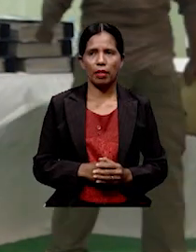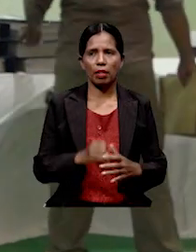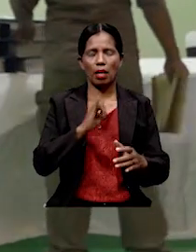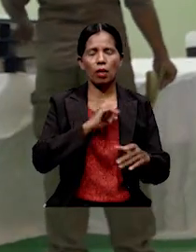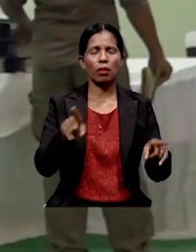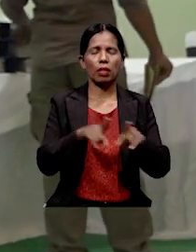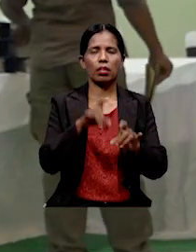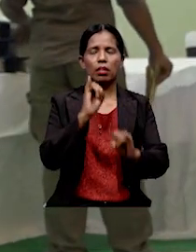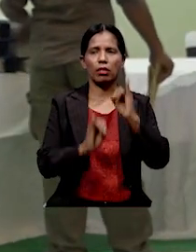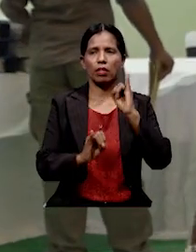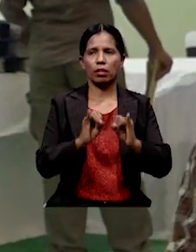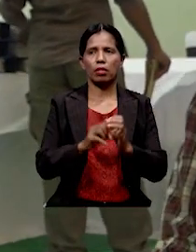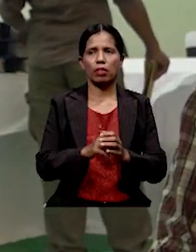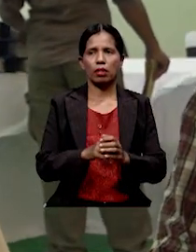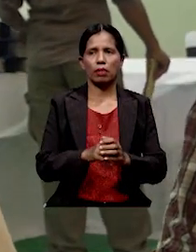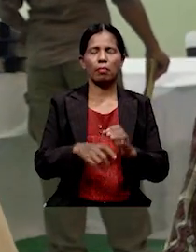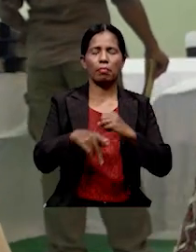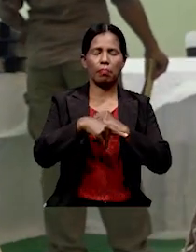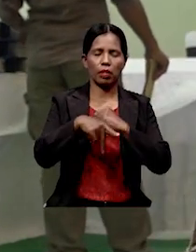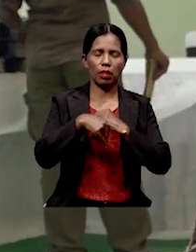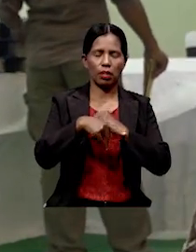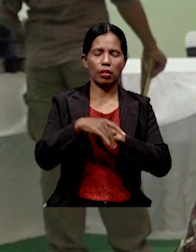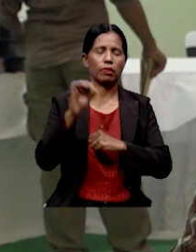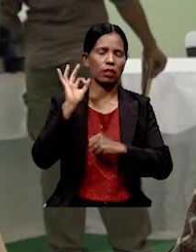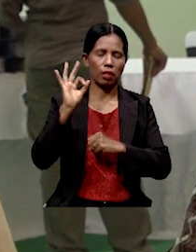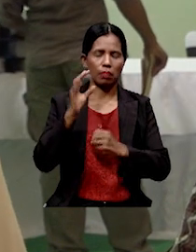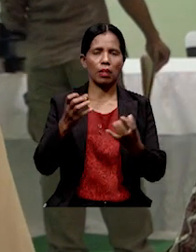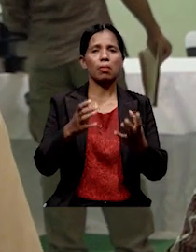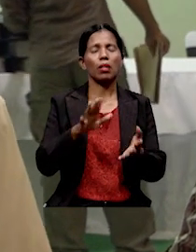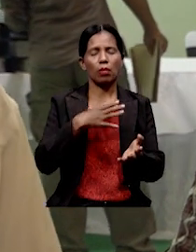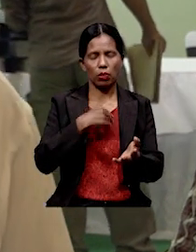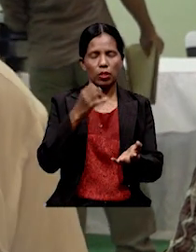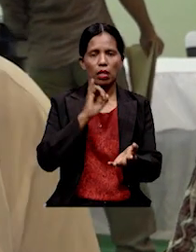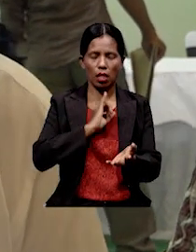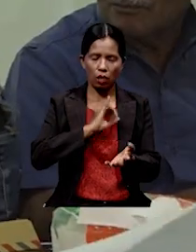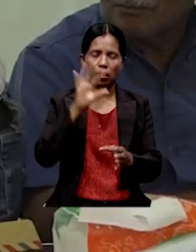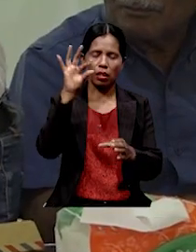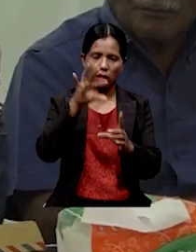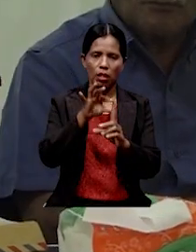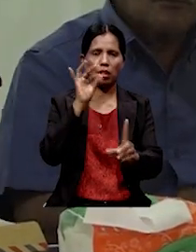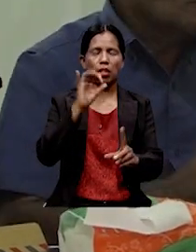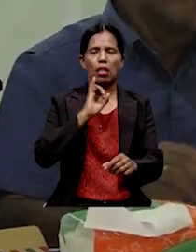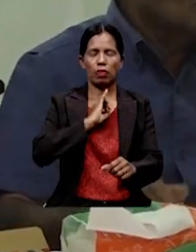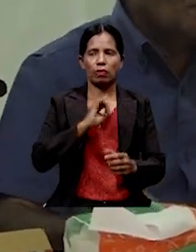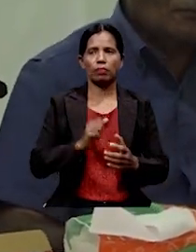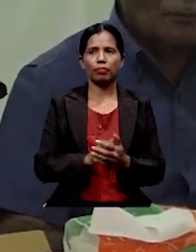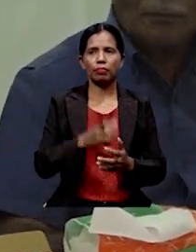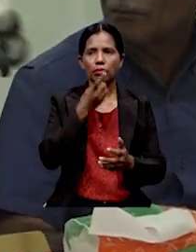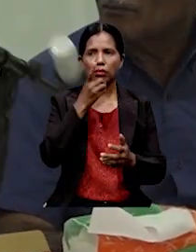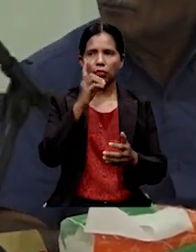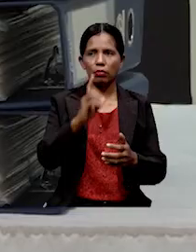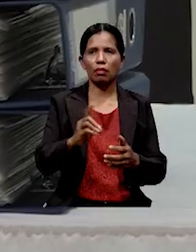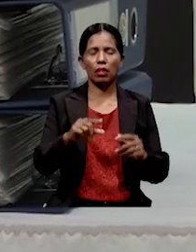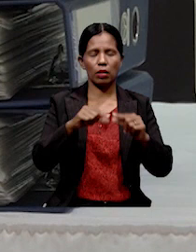mas Fretilin barak mos mak simpatiza hau, sira mos sira votu ka hau. Ne alu ia duvidas. Apoin deklarasi kandidatura